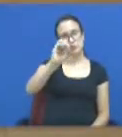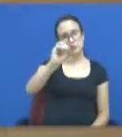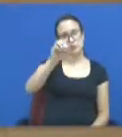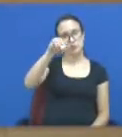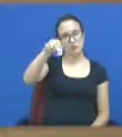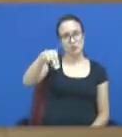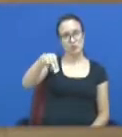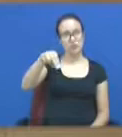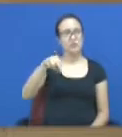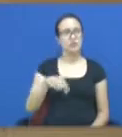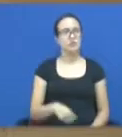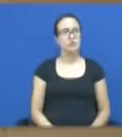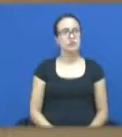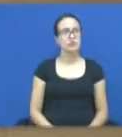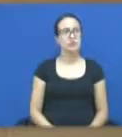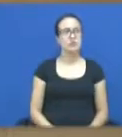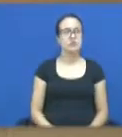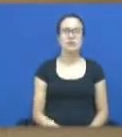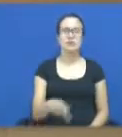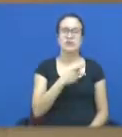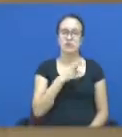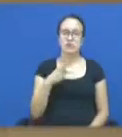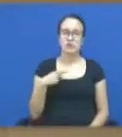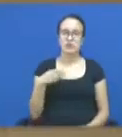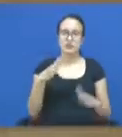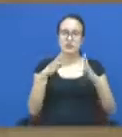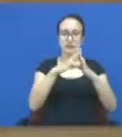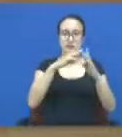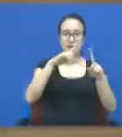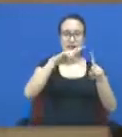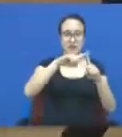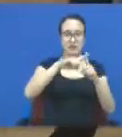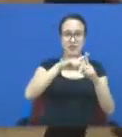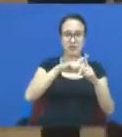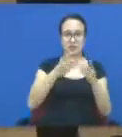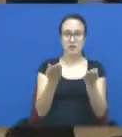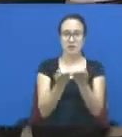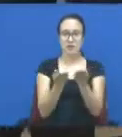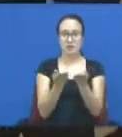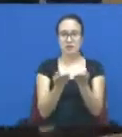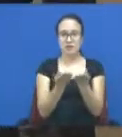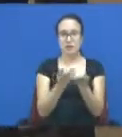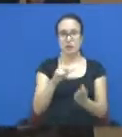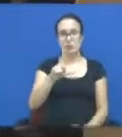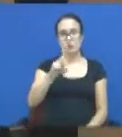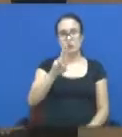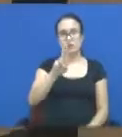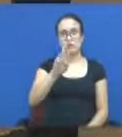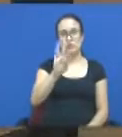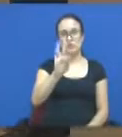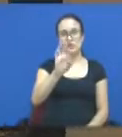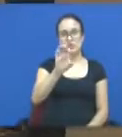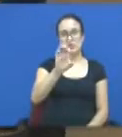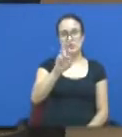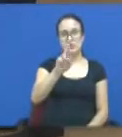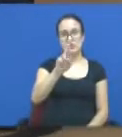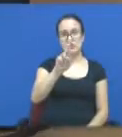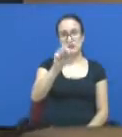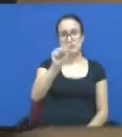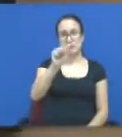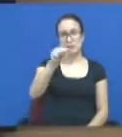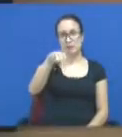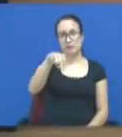O pastor Gilson é da Igreja Evangélica Luterana do Brasil e discorrerá sobre... Seja bem-vindo,